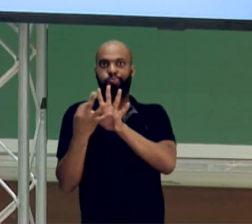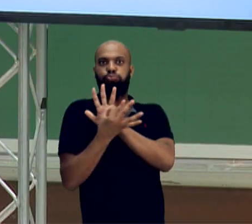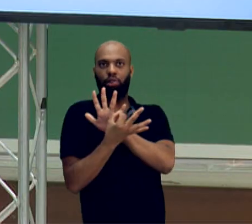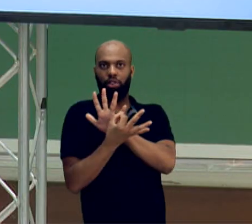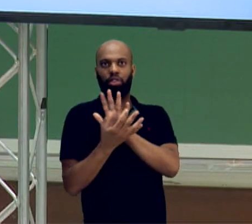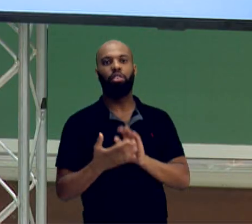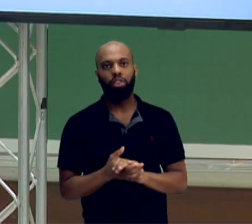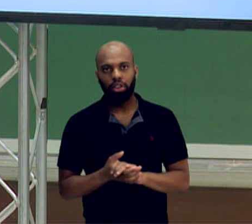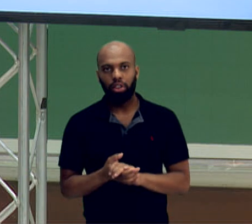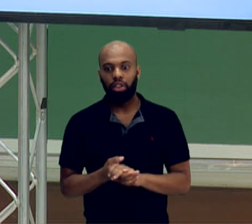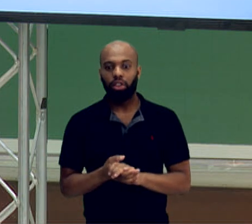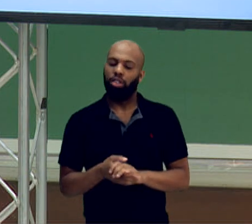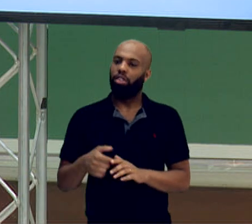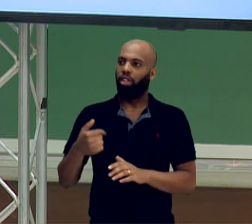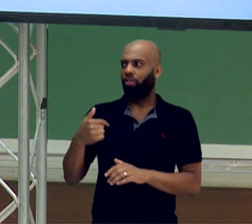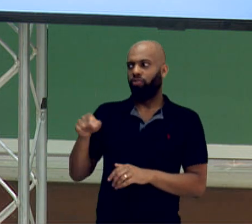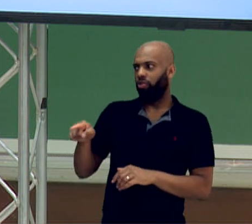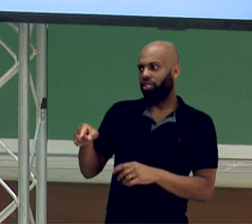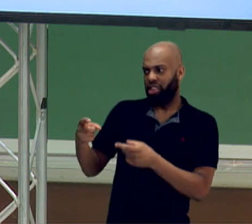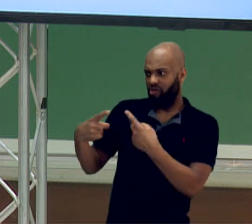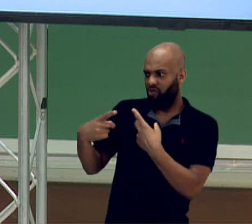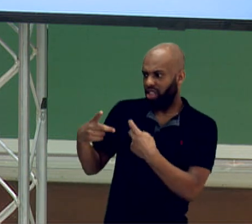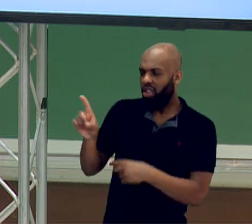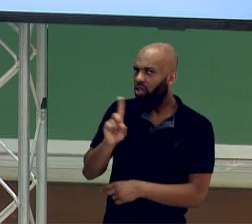4 palmos e 4 dedos.